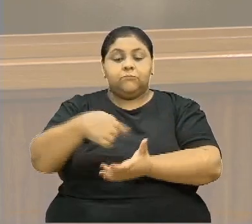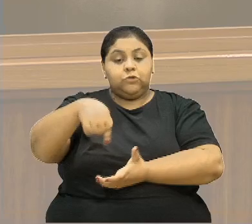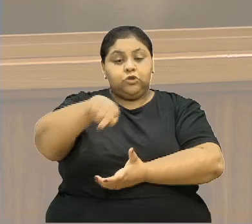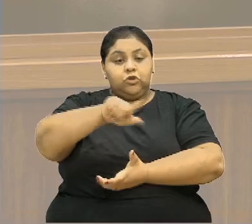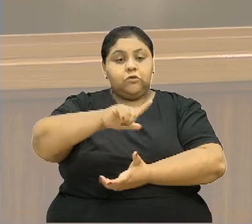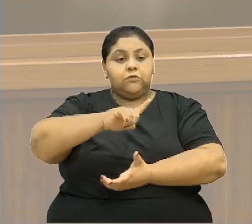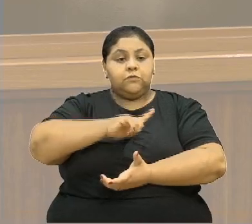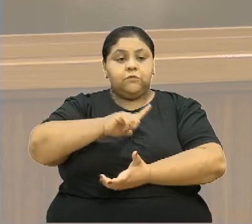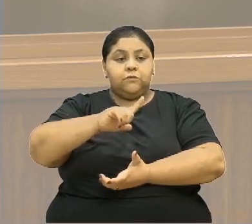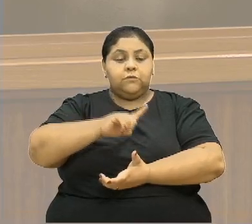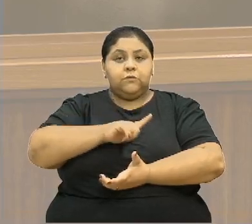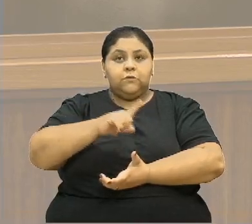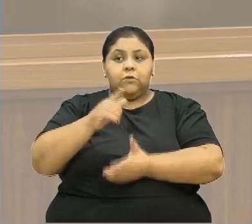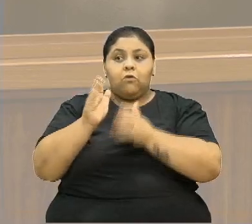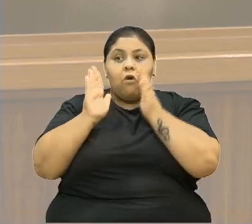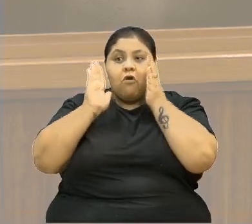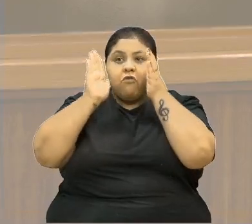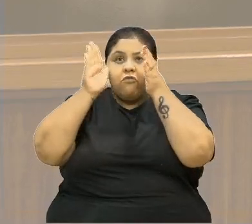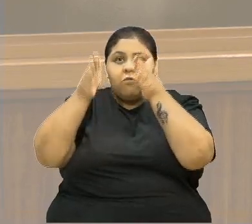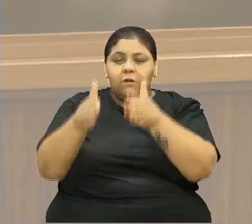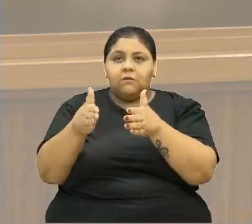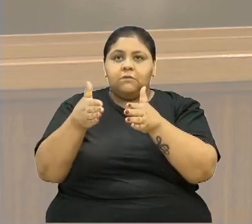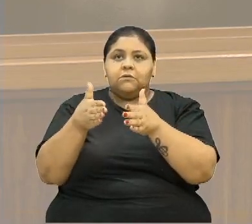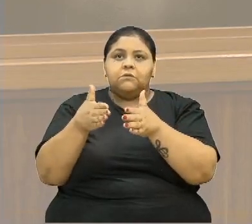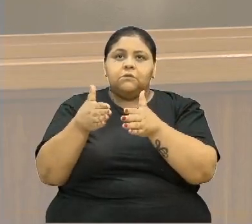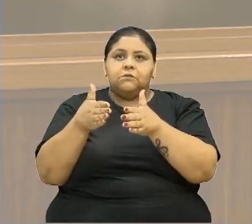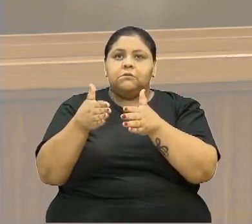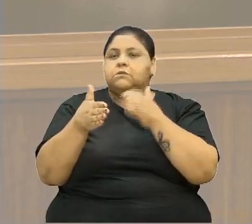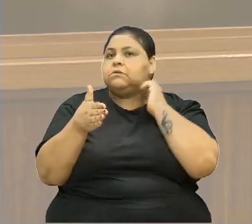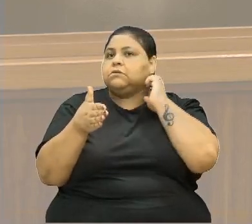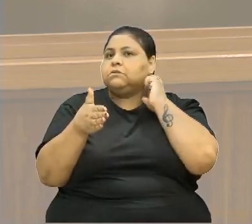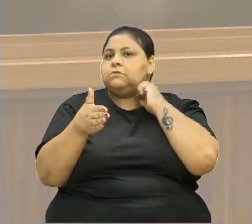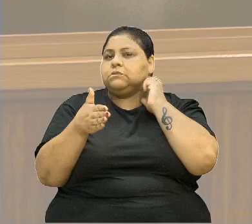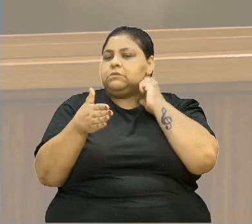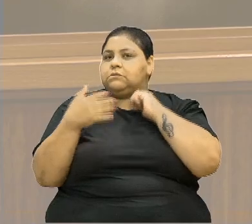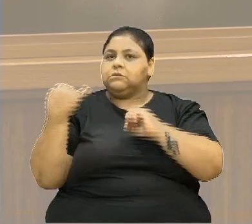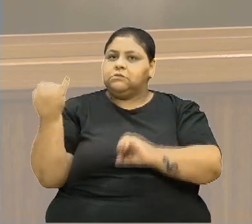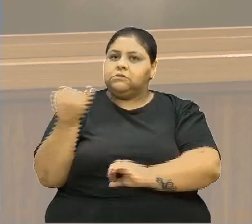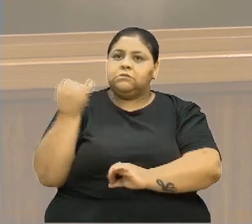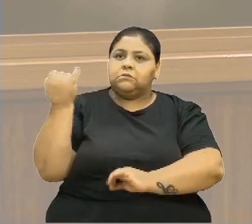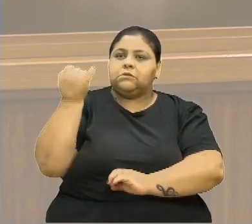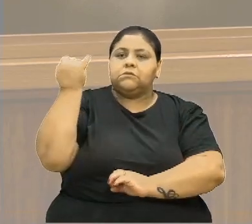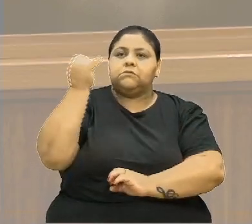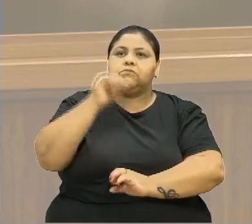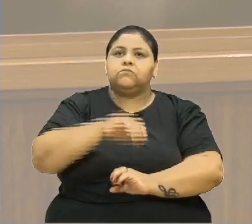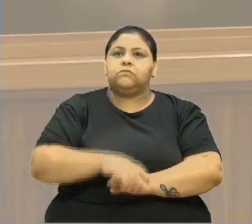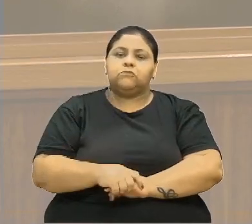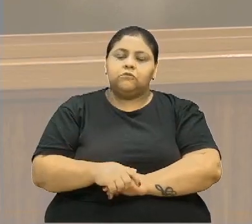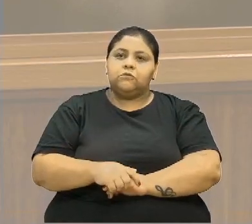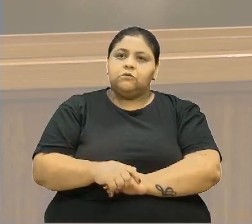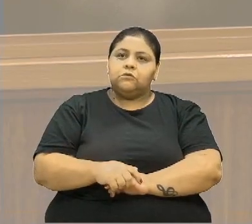também olharmos para a questão da importância...